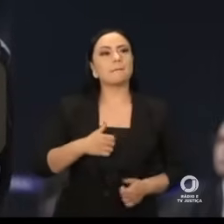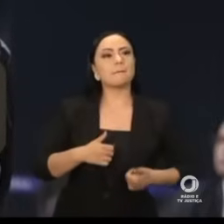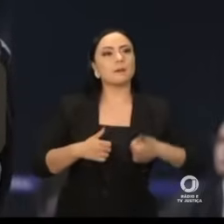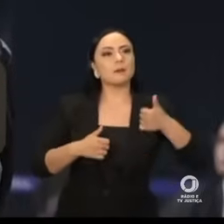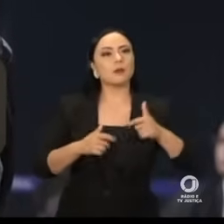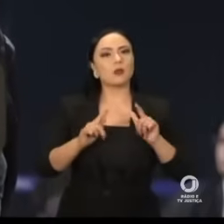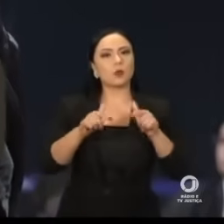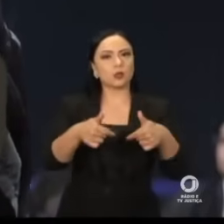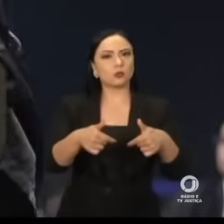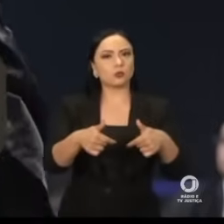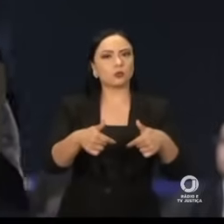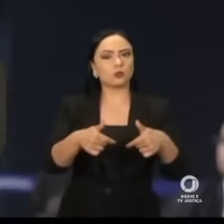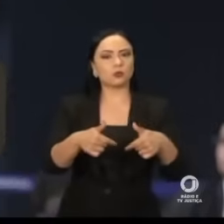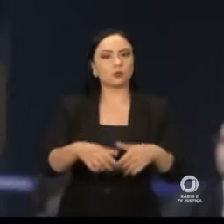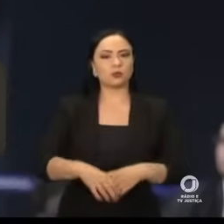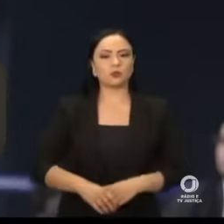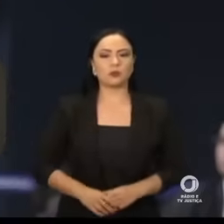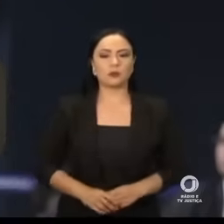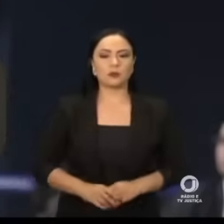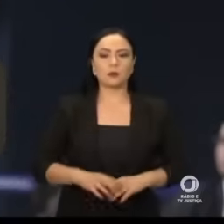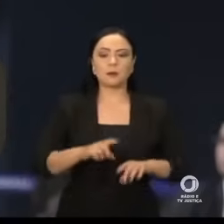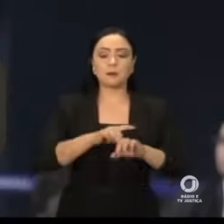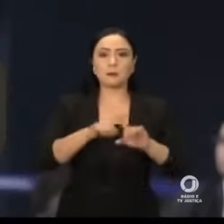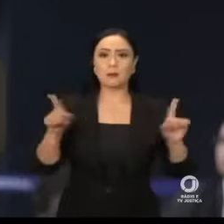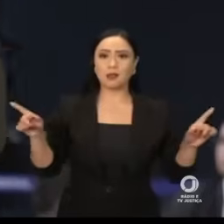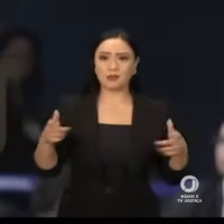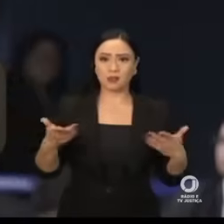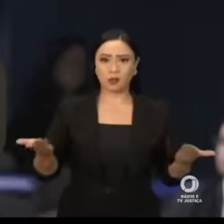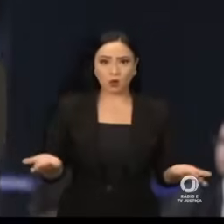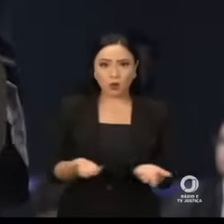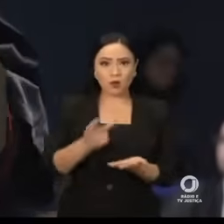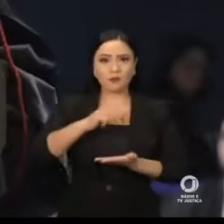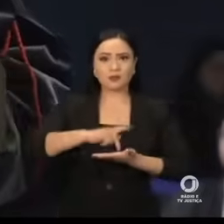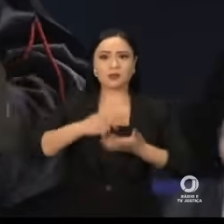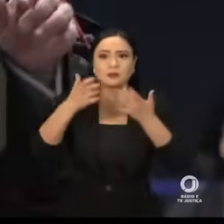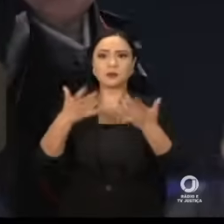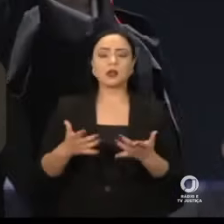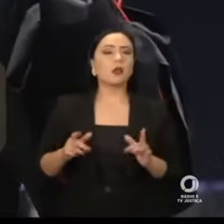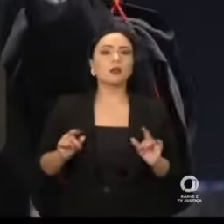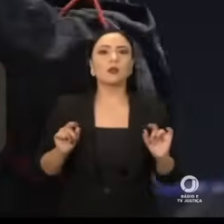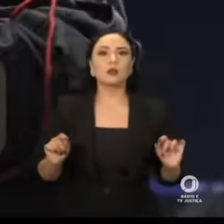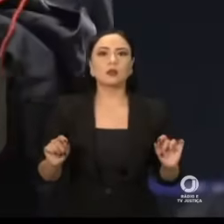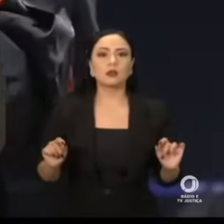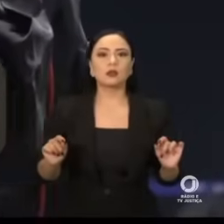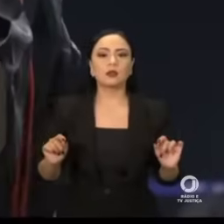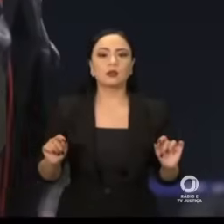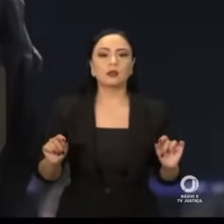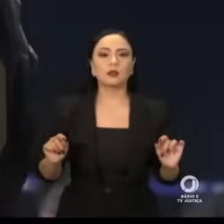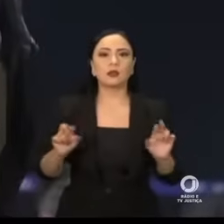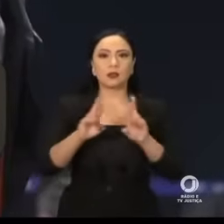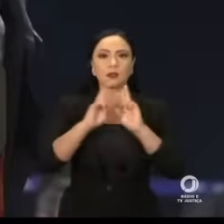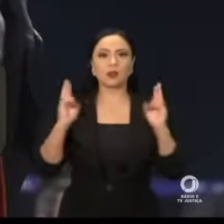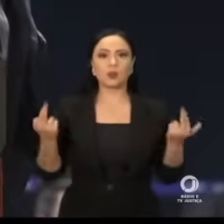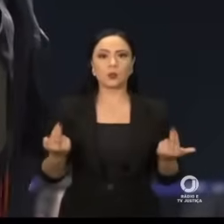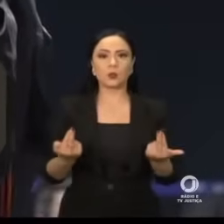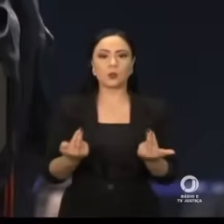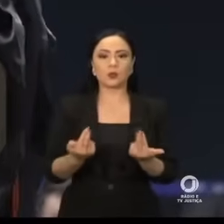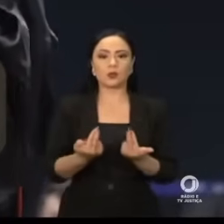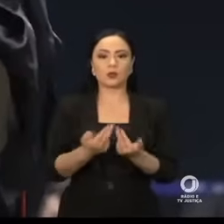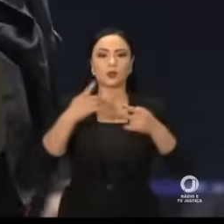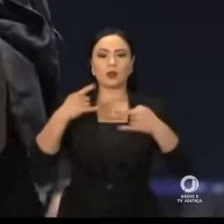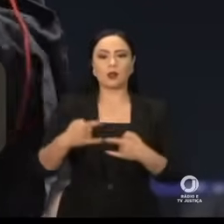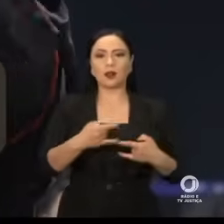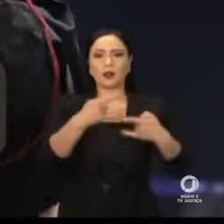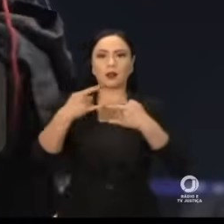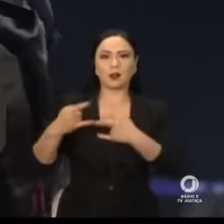execução. O que se quer, na verdade, aqui é dizer que a reunião, a live que